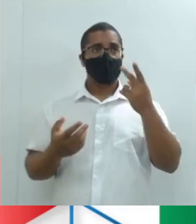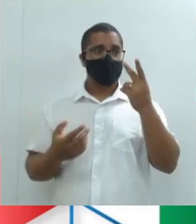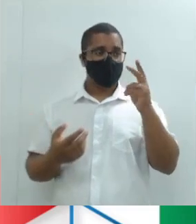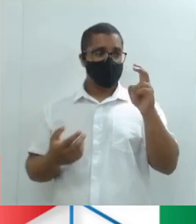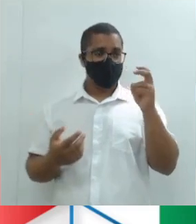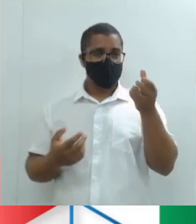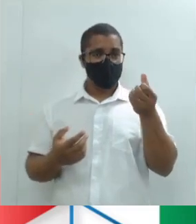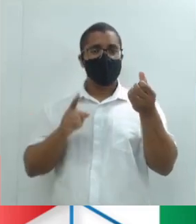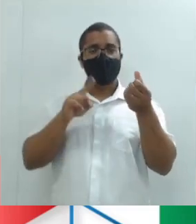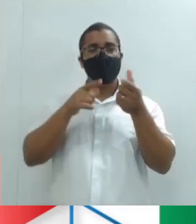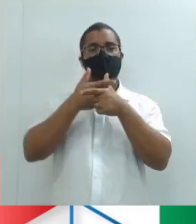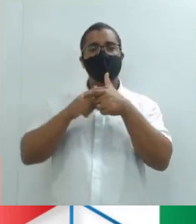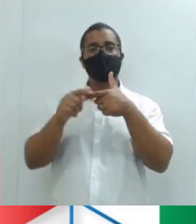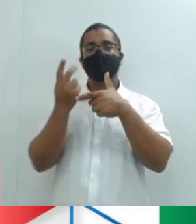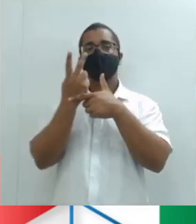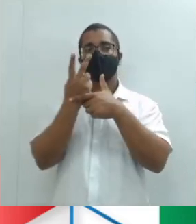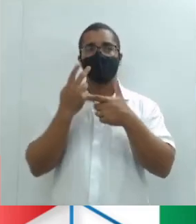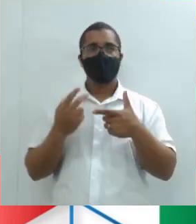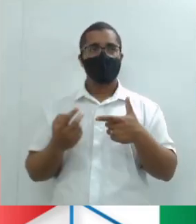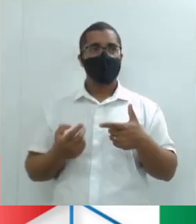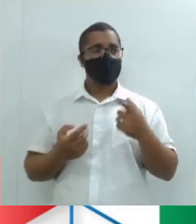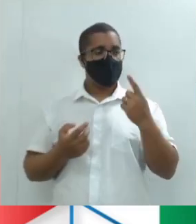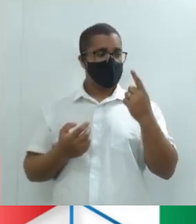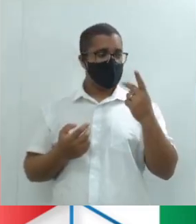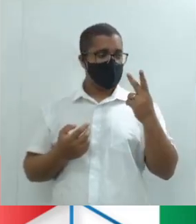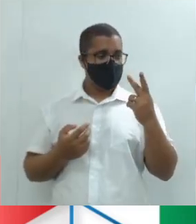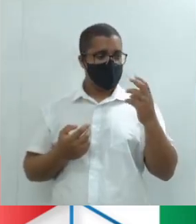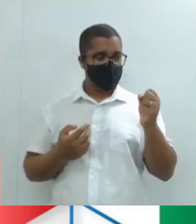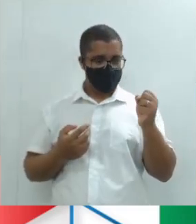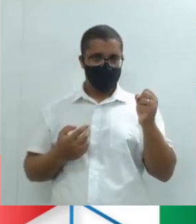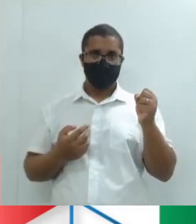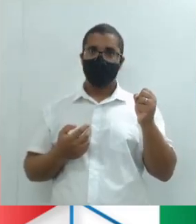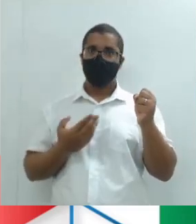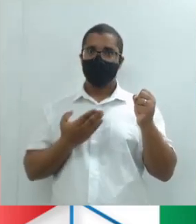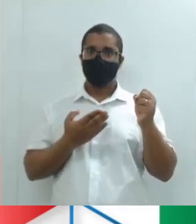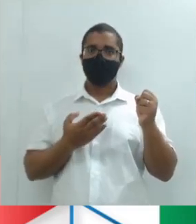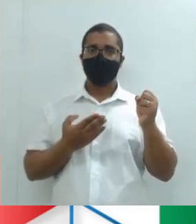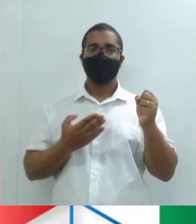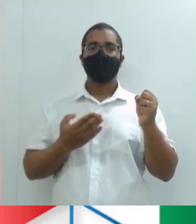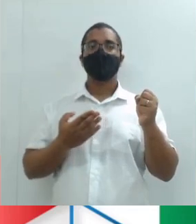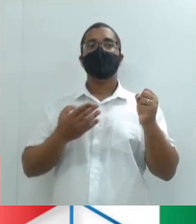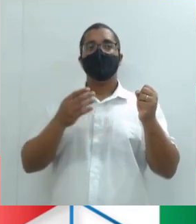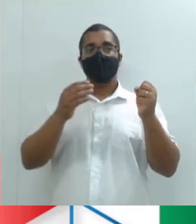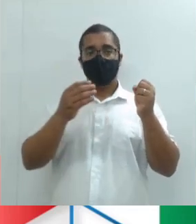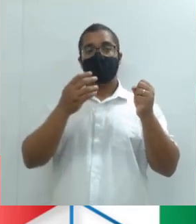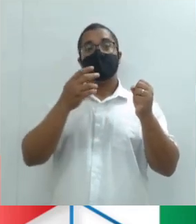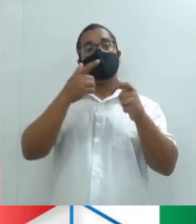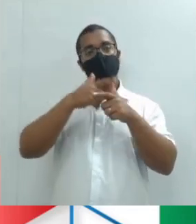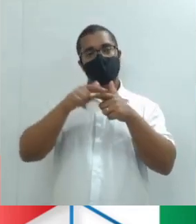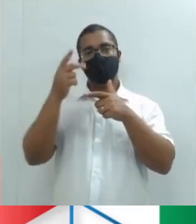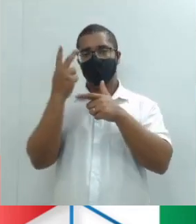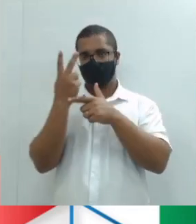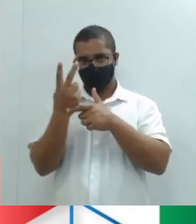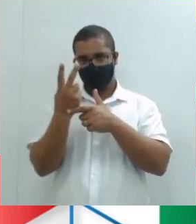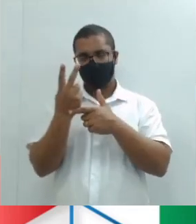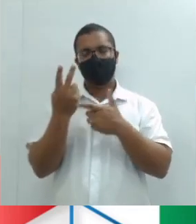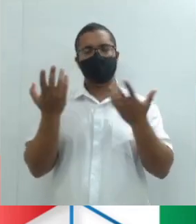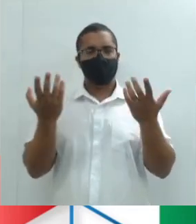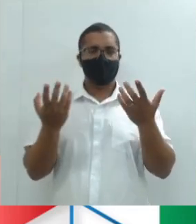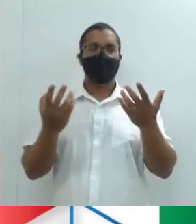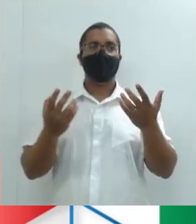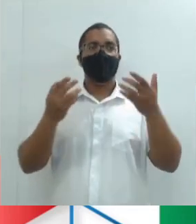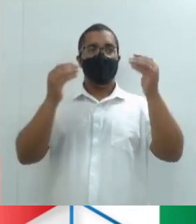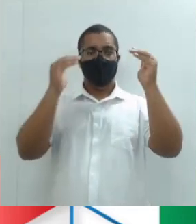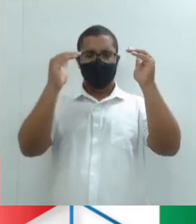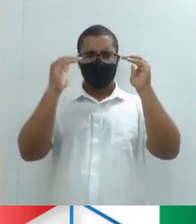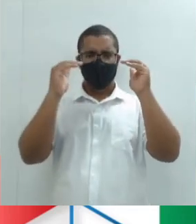por 2. E aí vai me dar 128, ok? 128 vai me dar, divido por 2, porque 8 também é divisível por